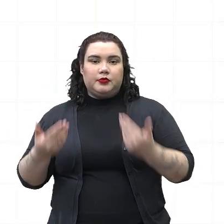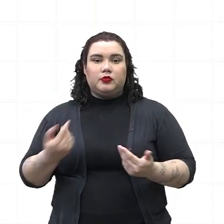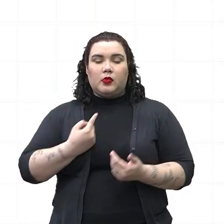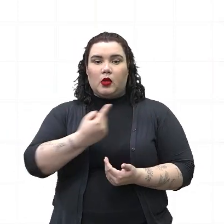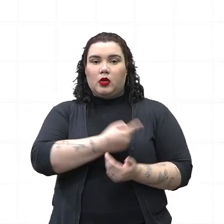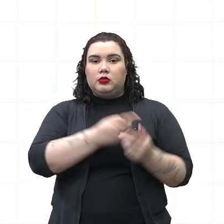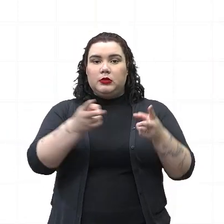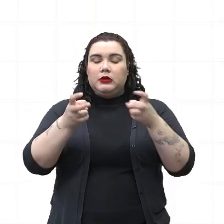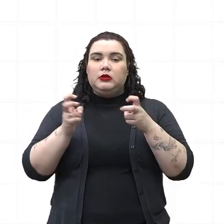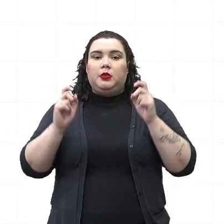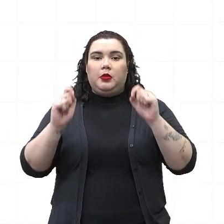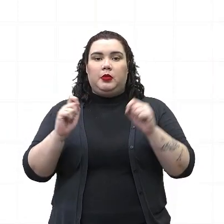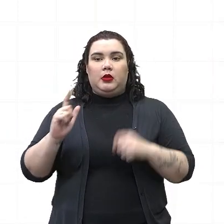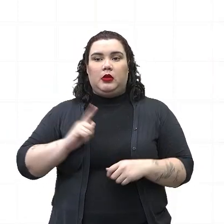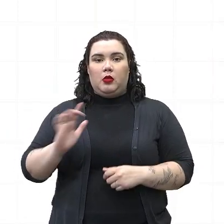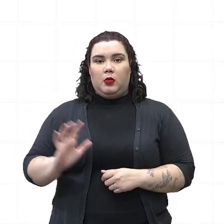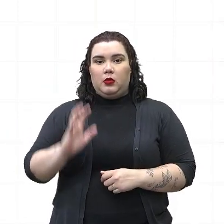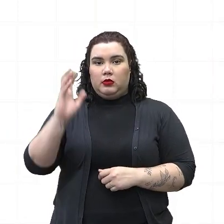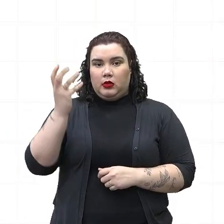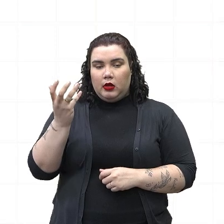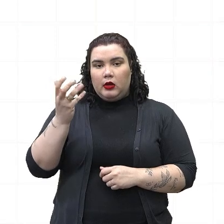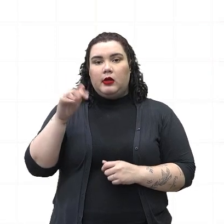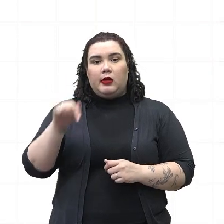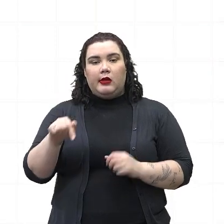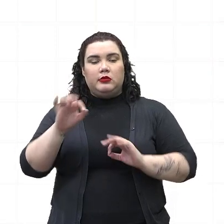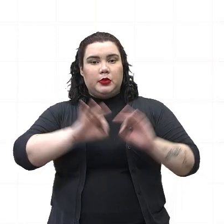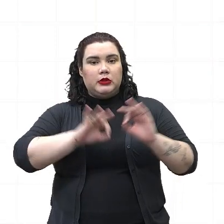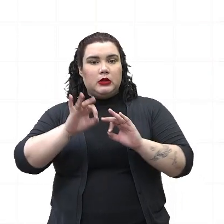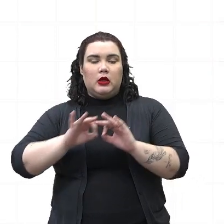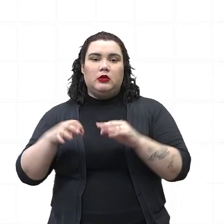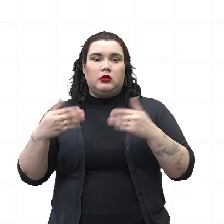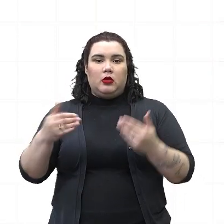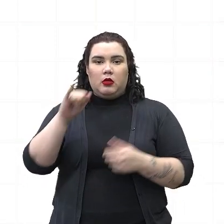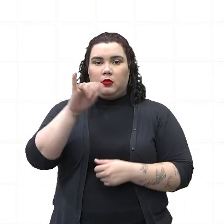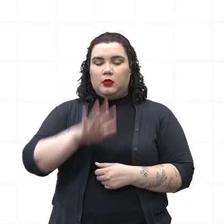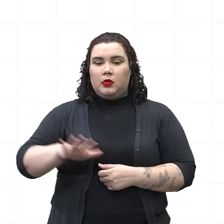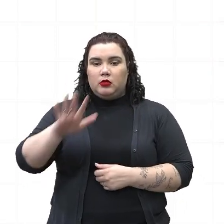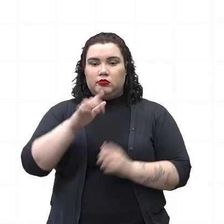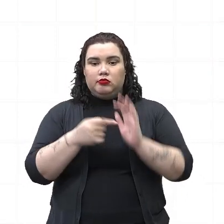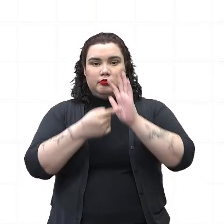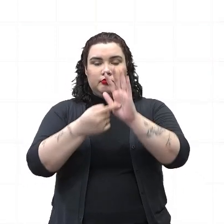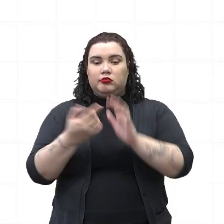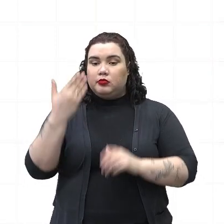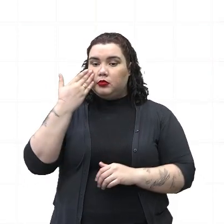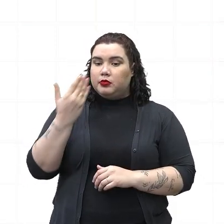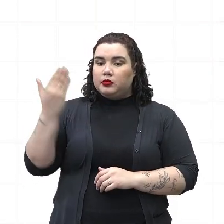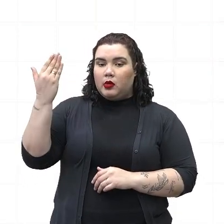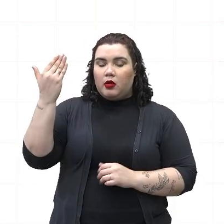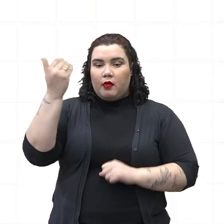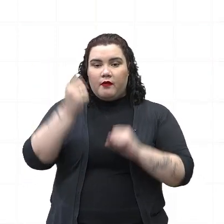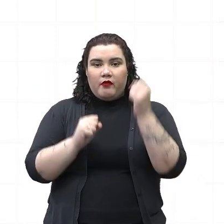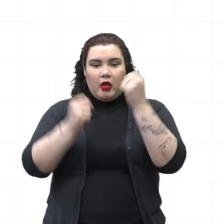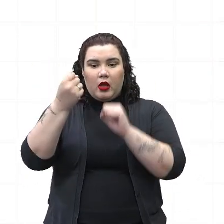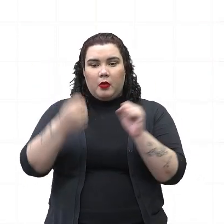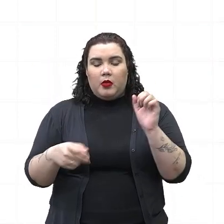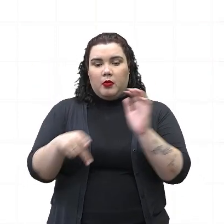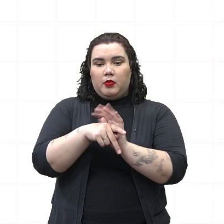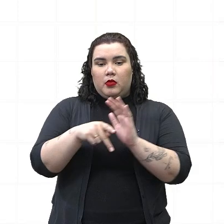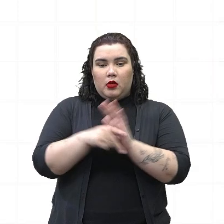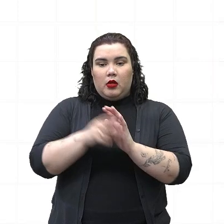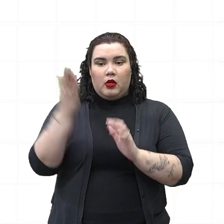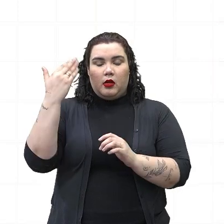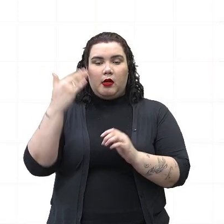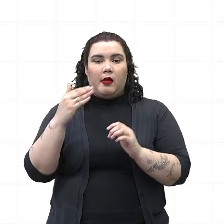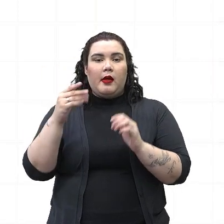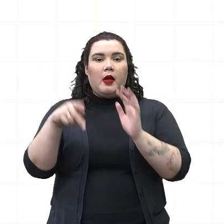quando ocorre a industrialização, a gente está vendo aí essa imagem que mostra uma fábrica antiga de bebidas, né? A antiga